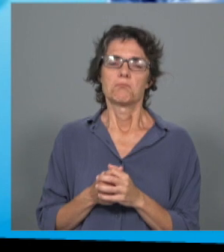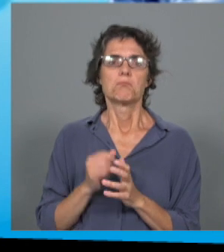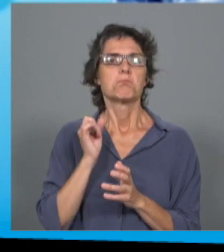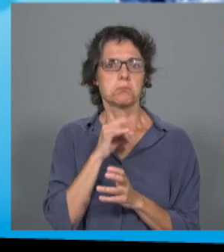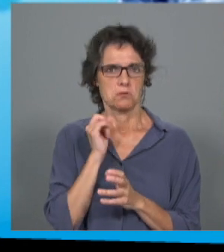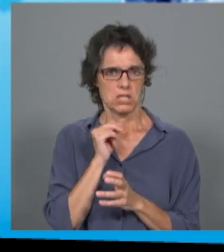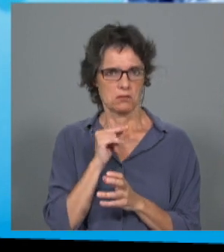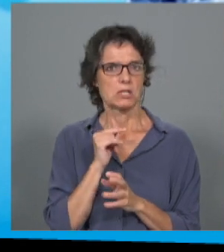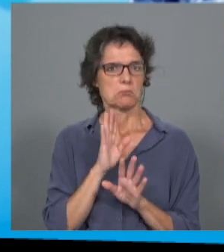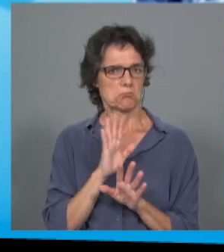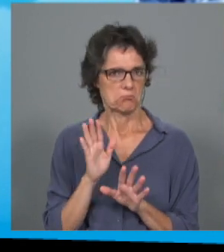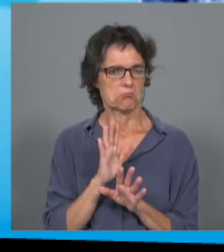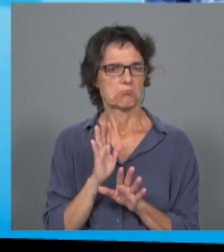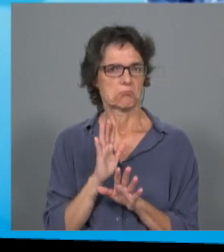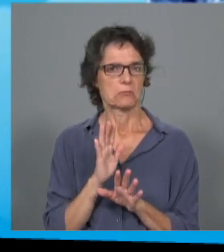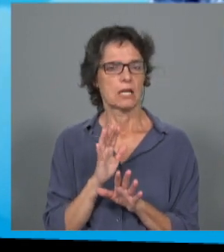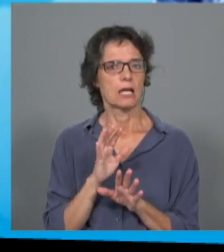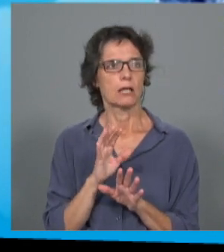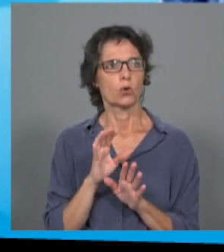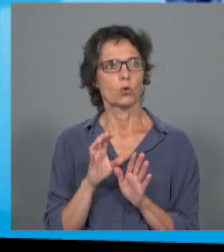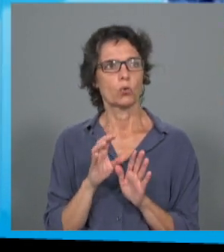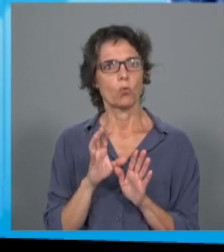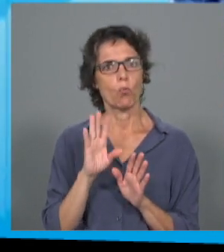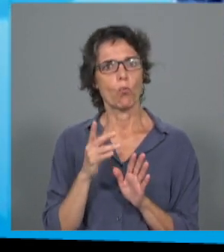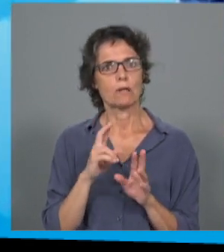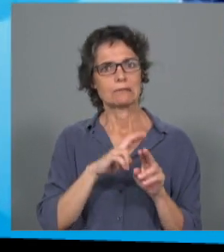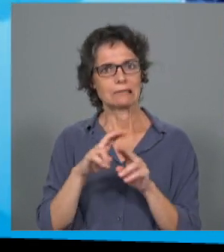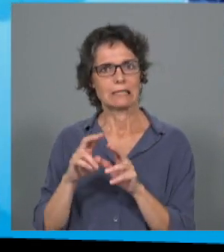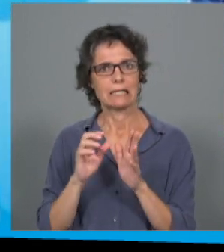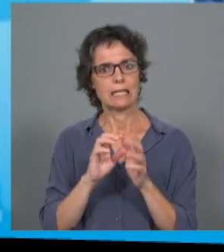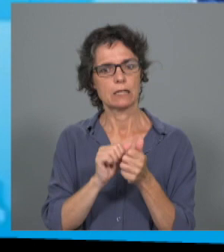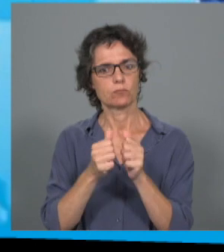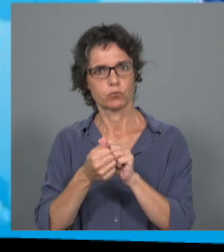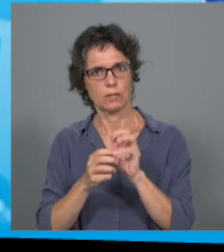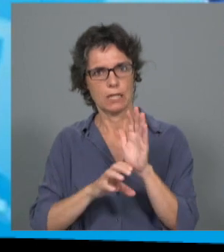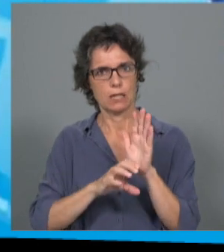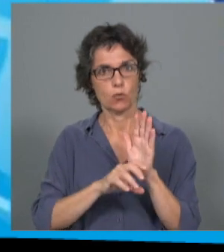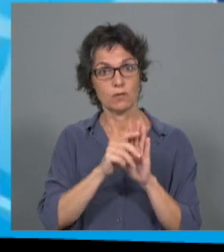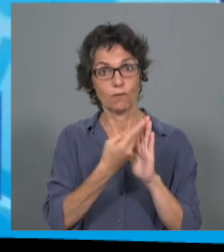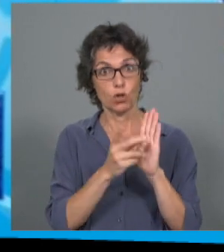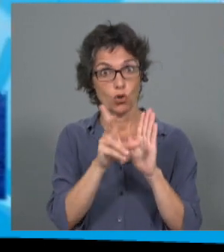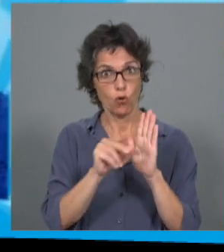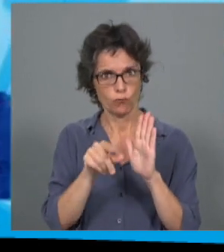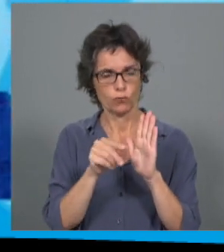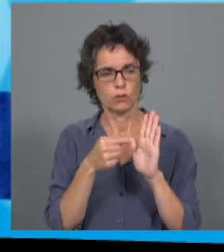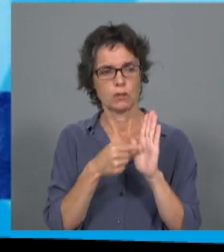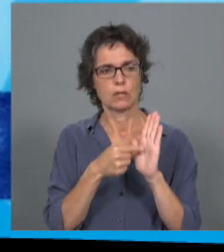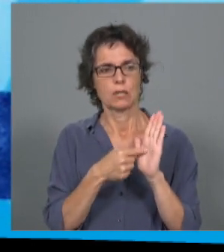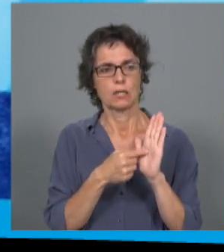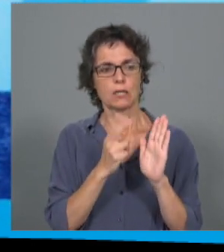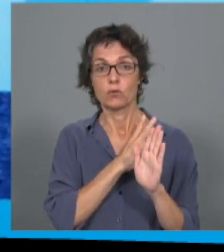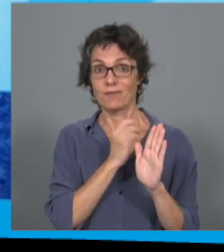até com esta reformulação, quiçá, poderá ser mais atrativo e